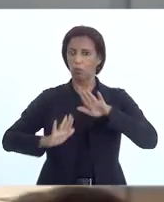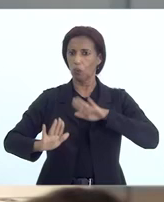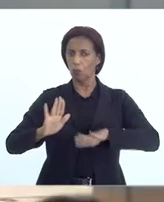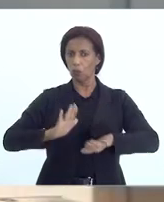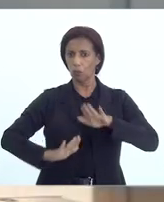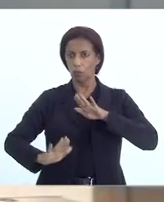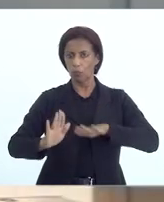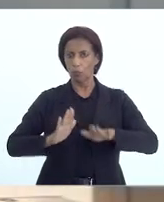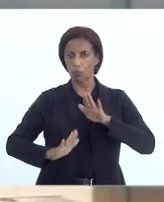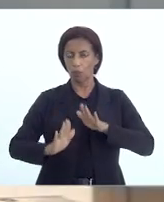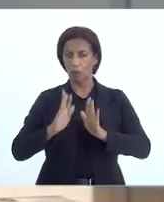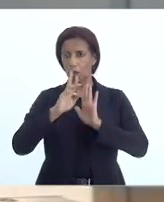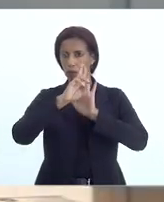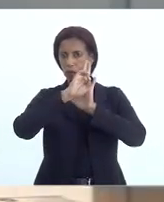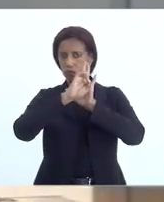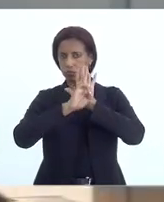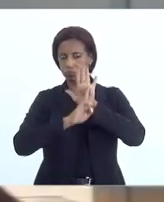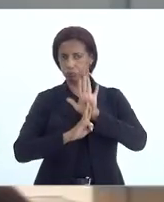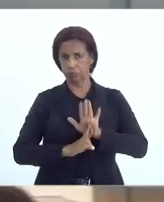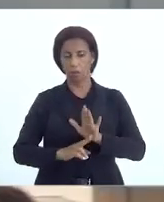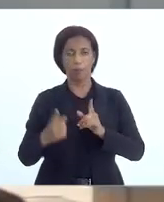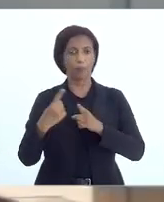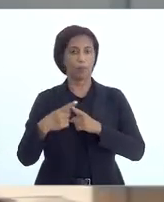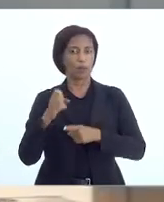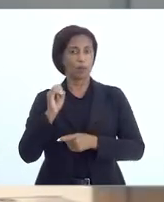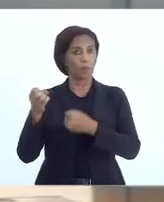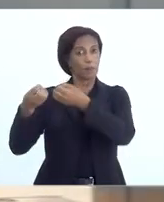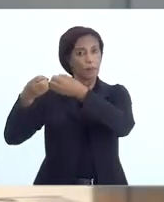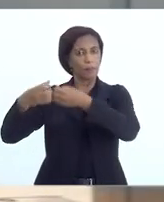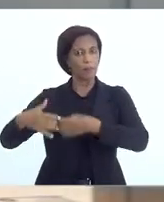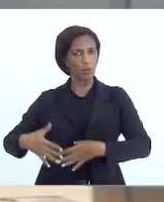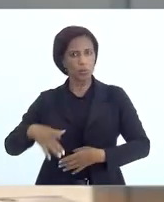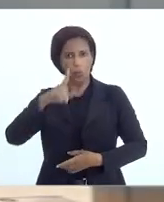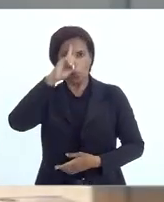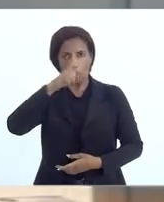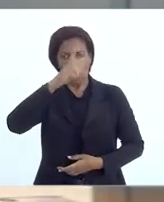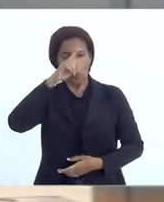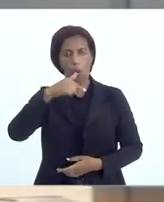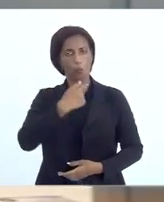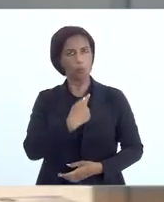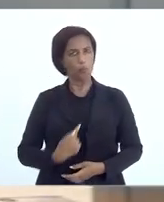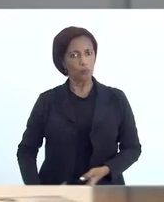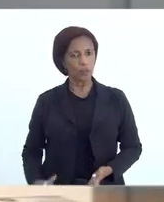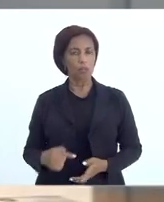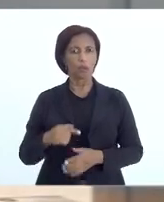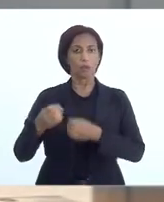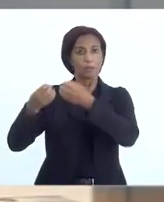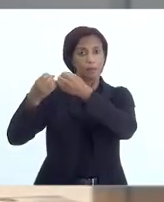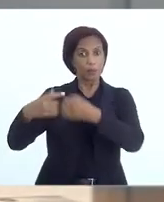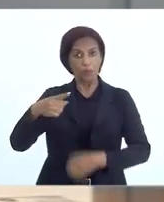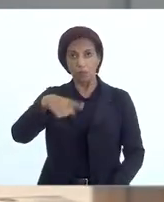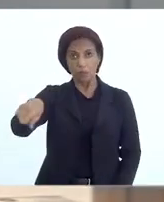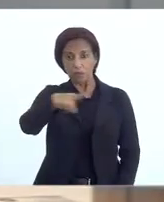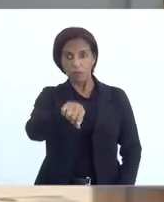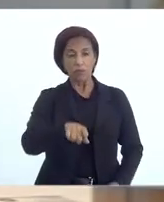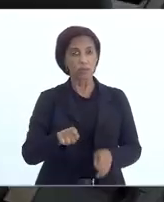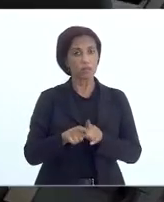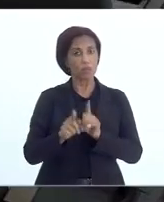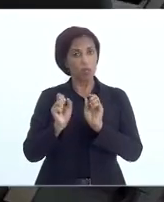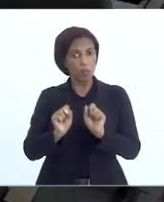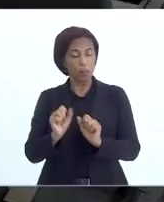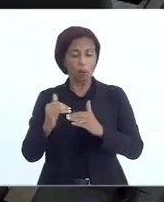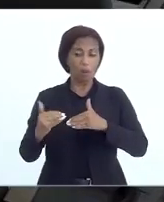muito com muito com muita regra porque se não prejudica o comando prejudicar o governador e prejudicar os senhores